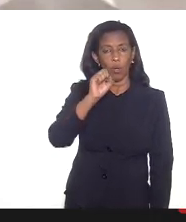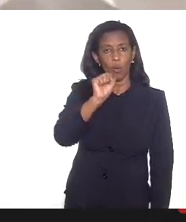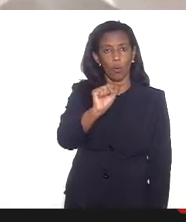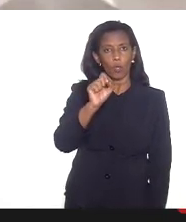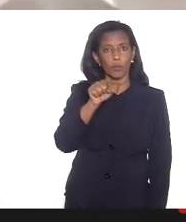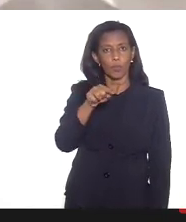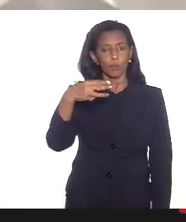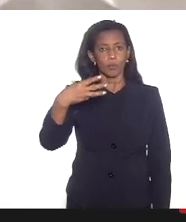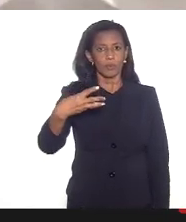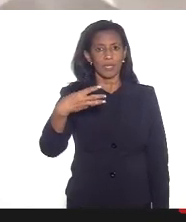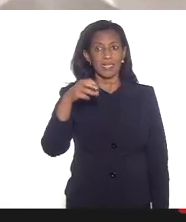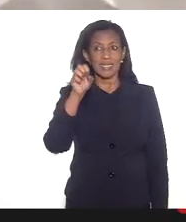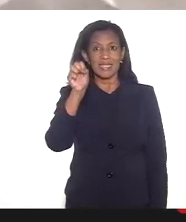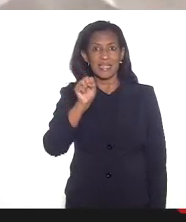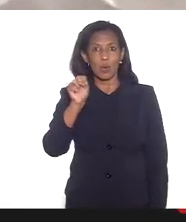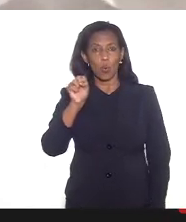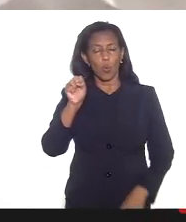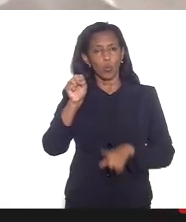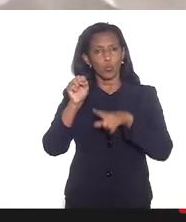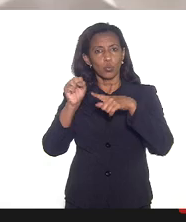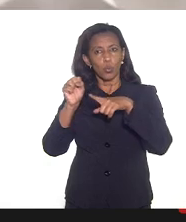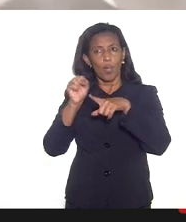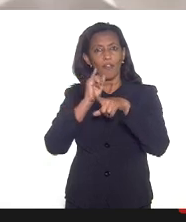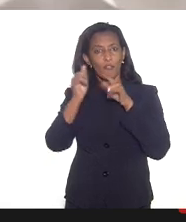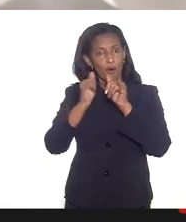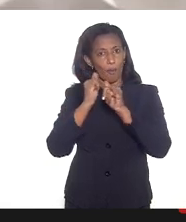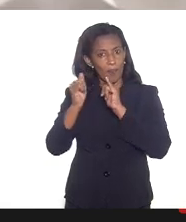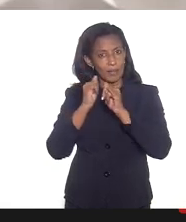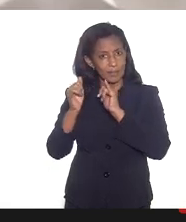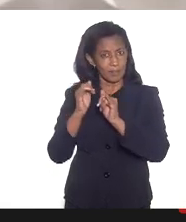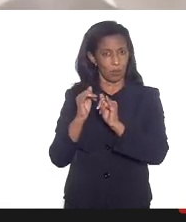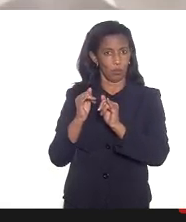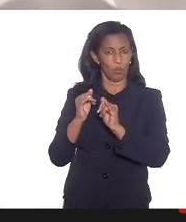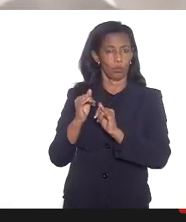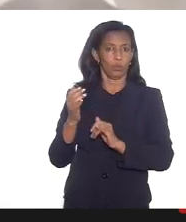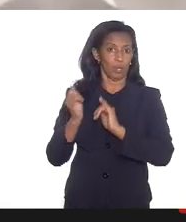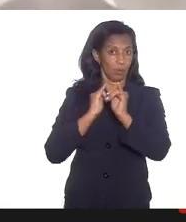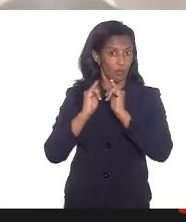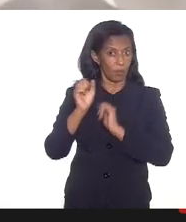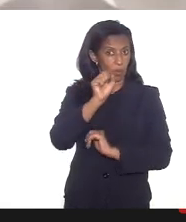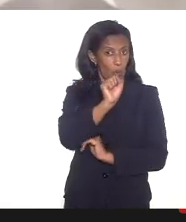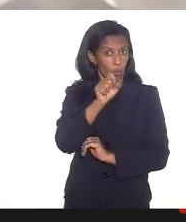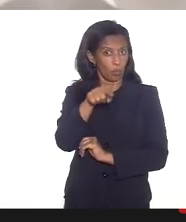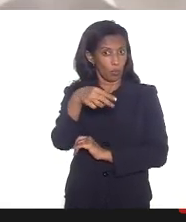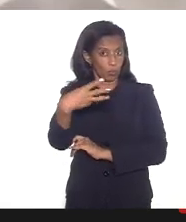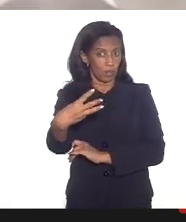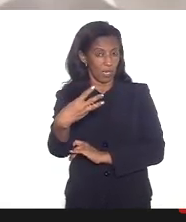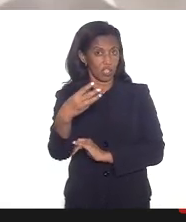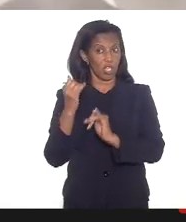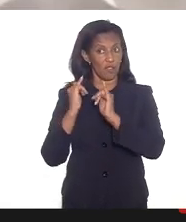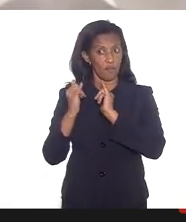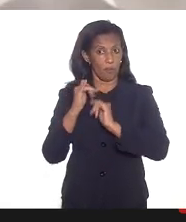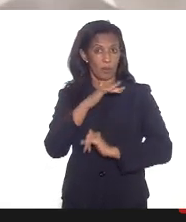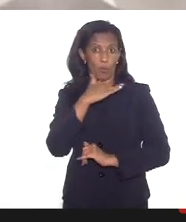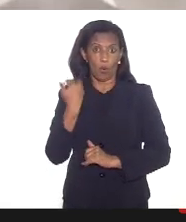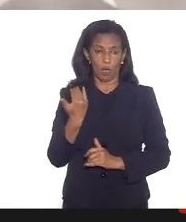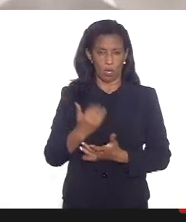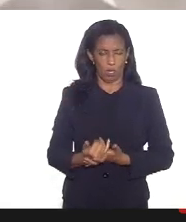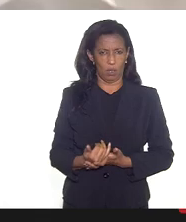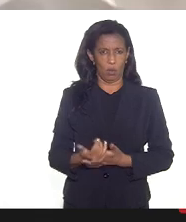8.3 segundo os dados do Observatório obstétrico brasileiro da covid-19 a